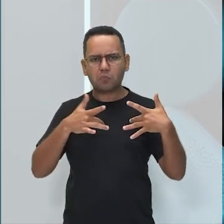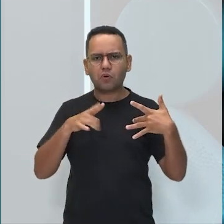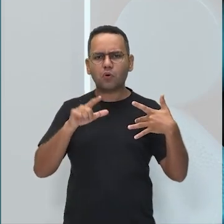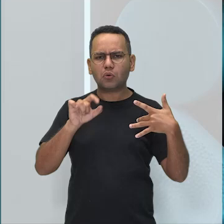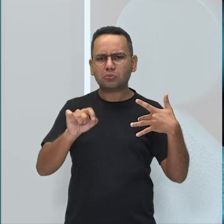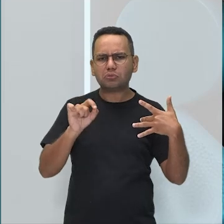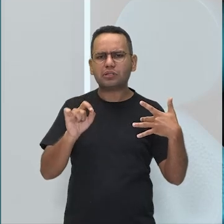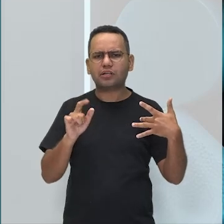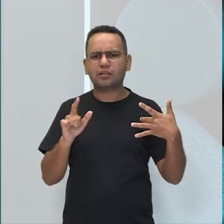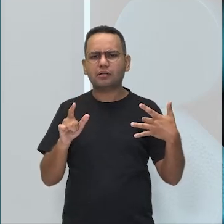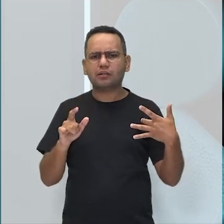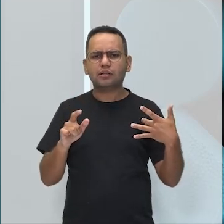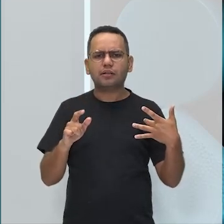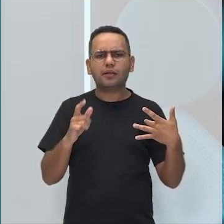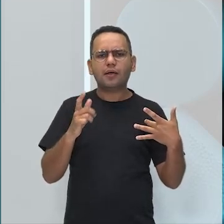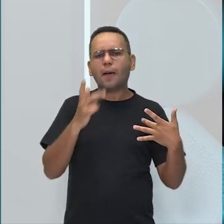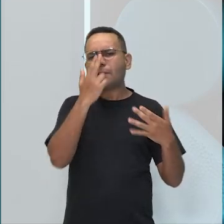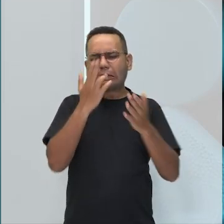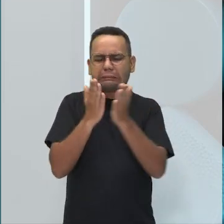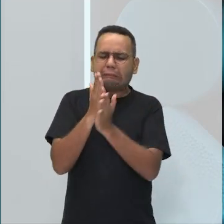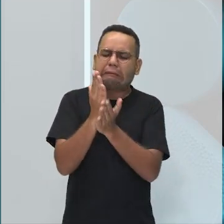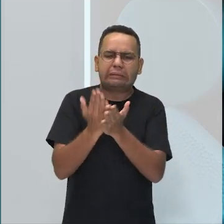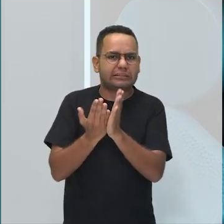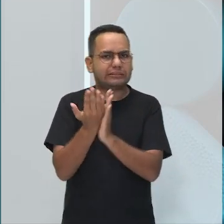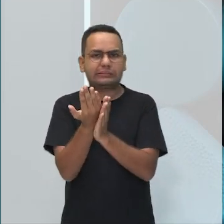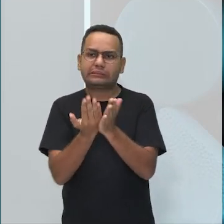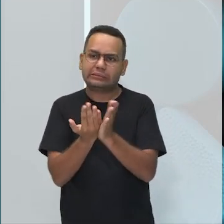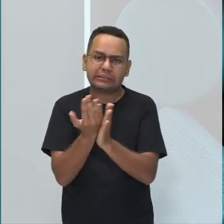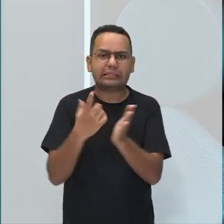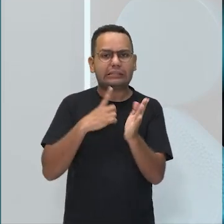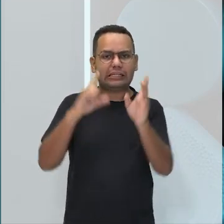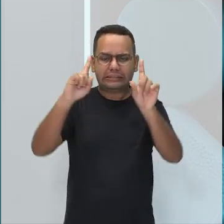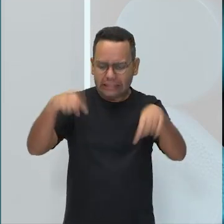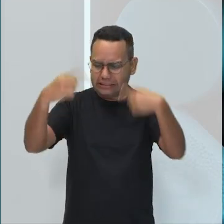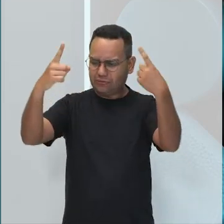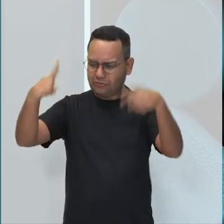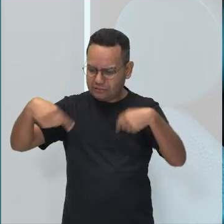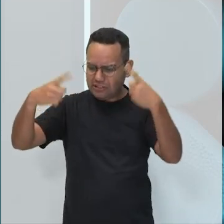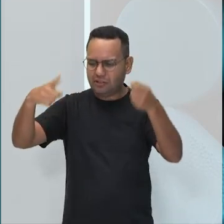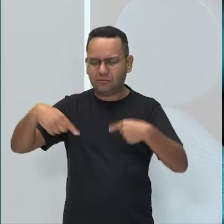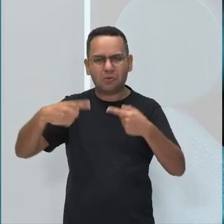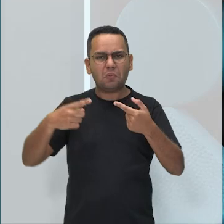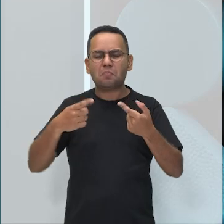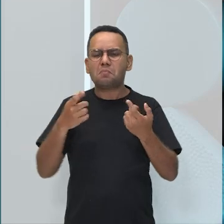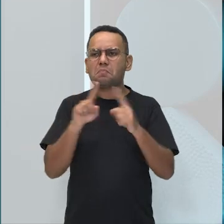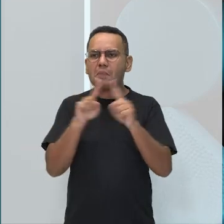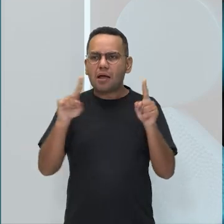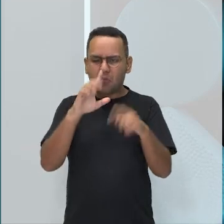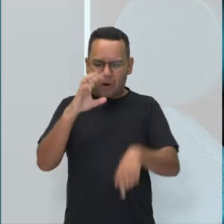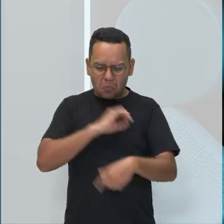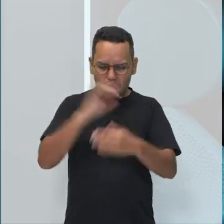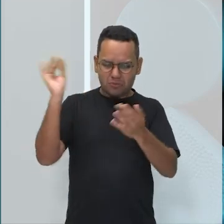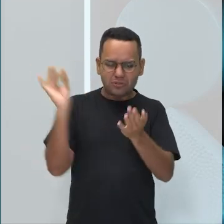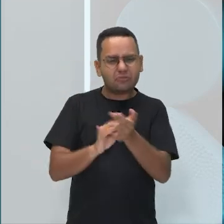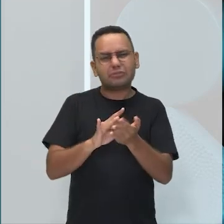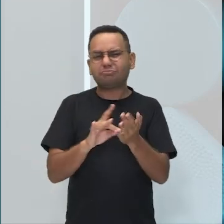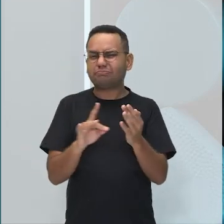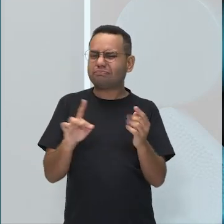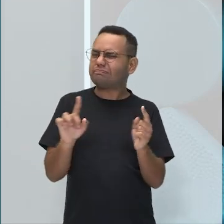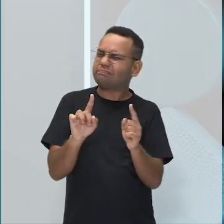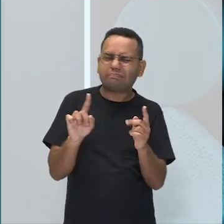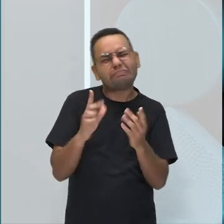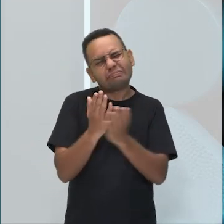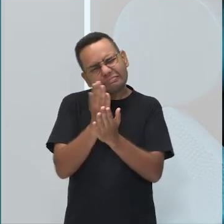de frustração, um amor que não se concretiza, um amor que não é pleno. Além dessa história, o nosso